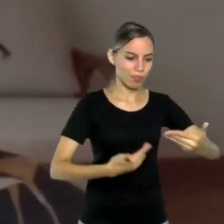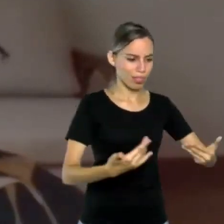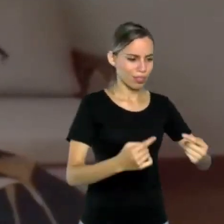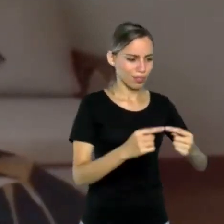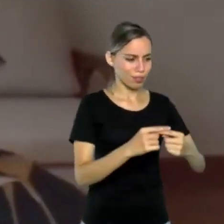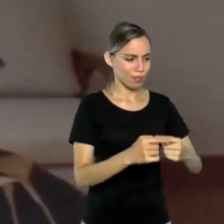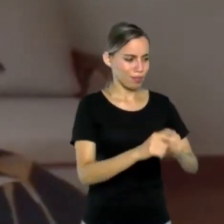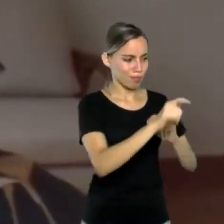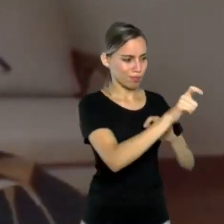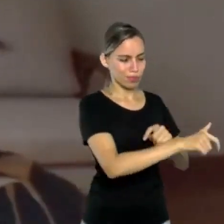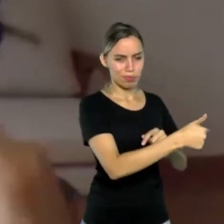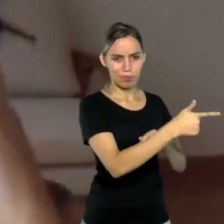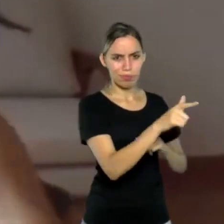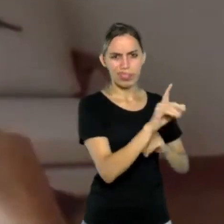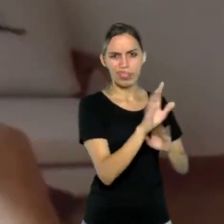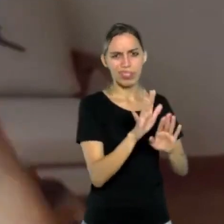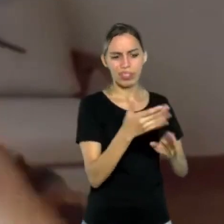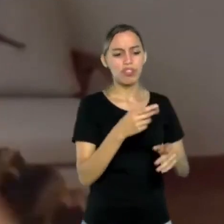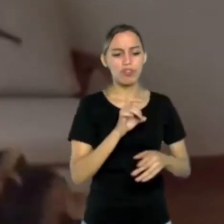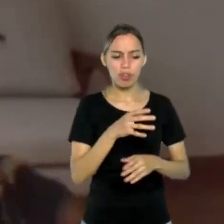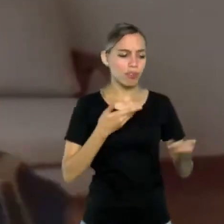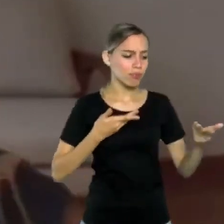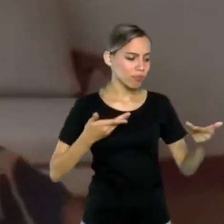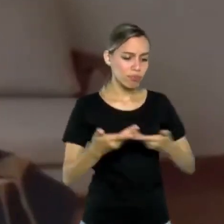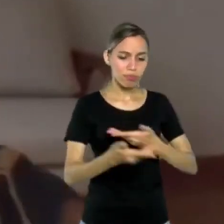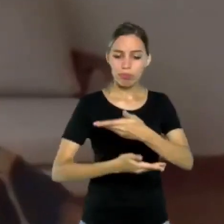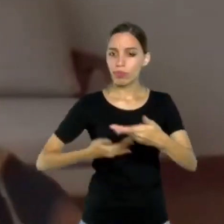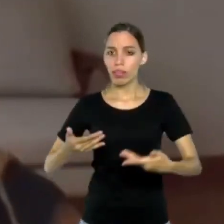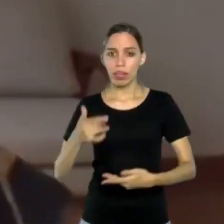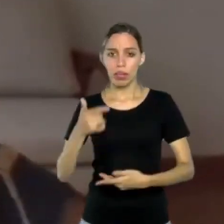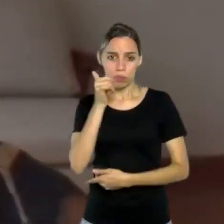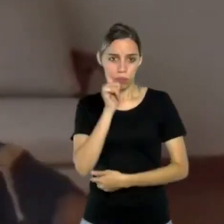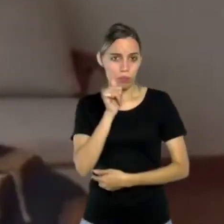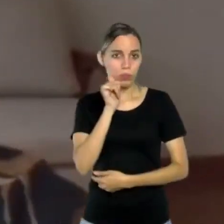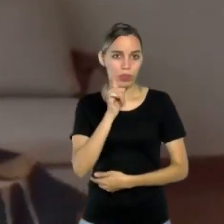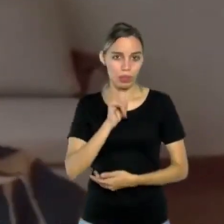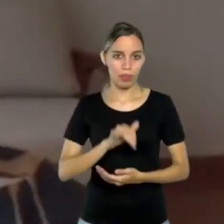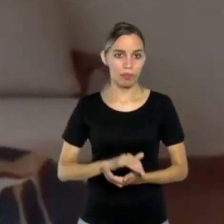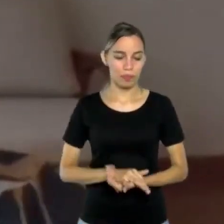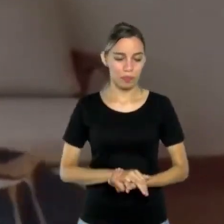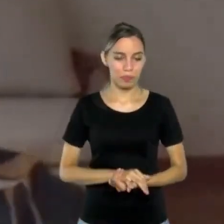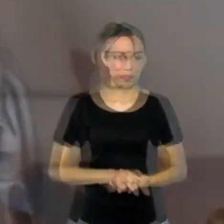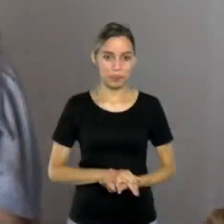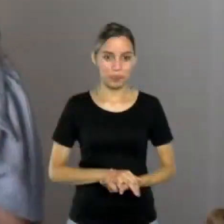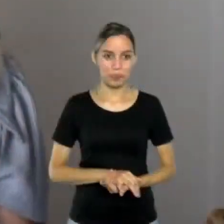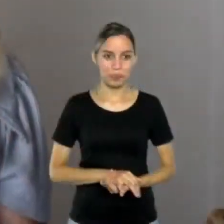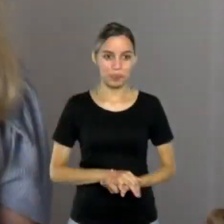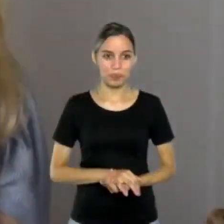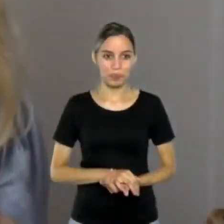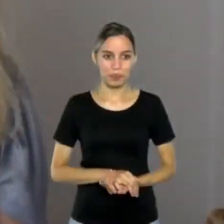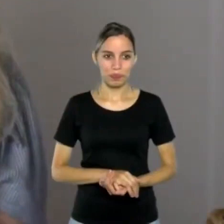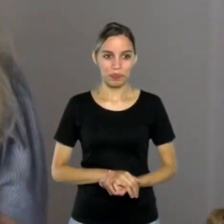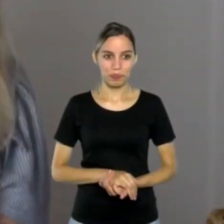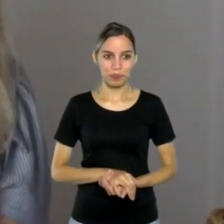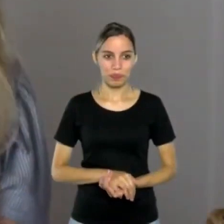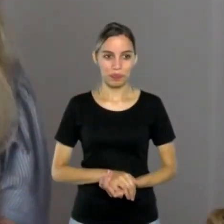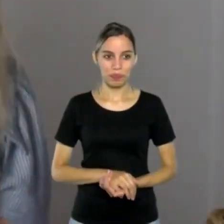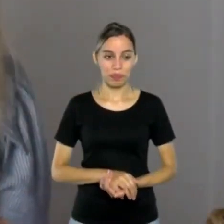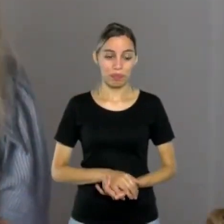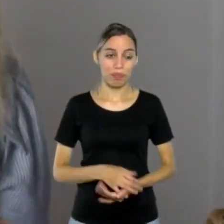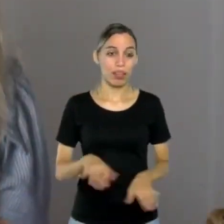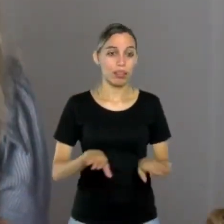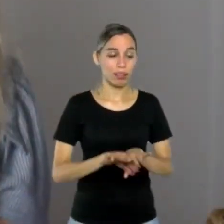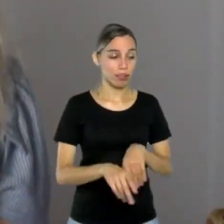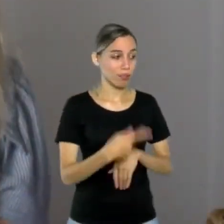né? Então é isso mesmo, para mim é um abraço. E até no próprio seu trabalho, né, que a